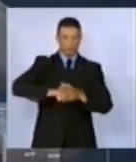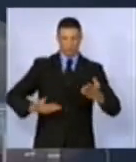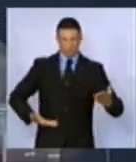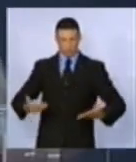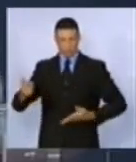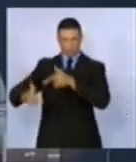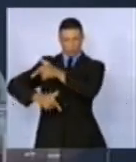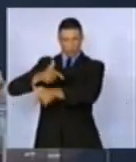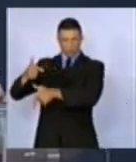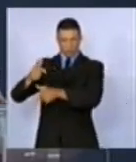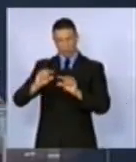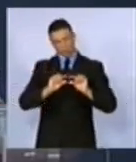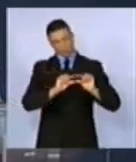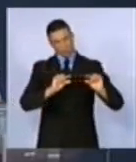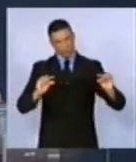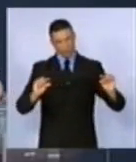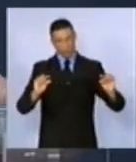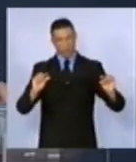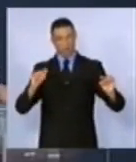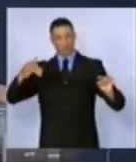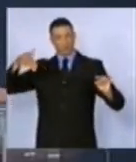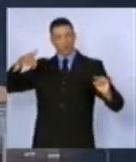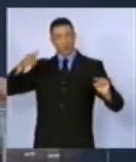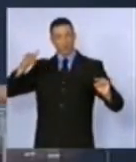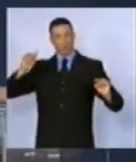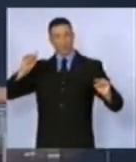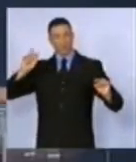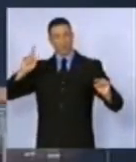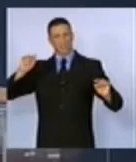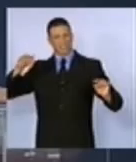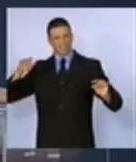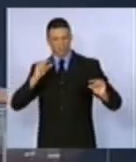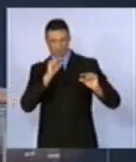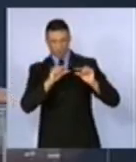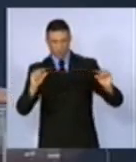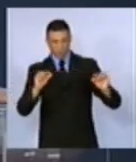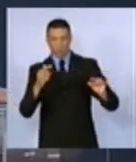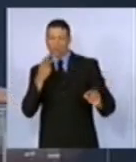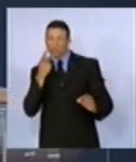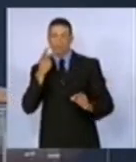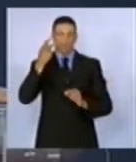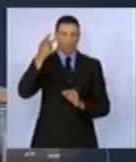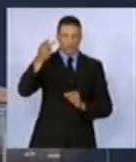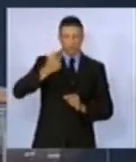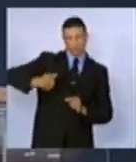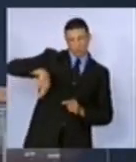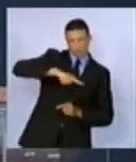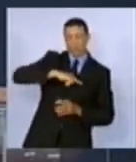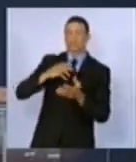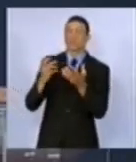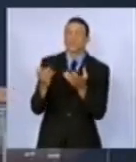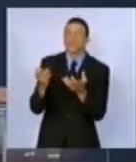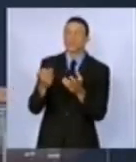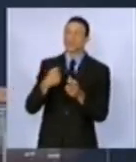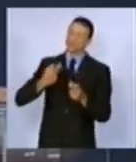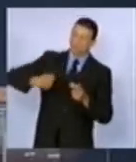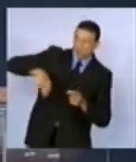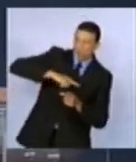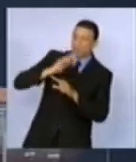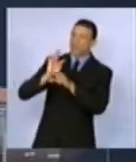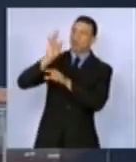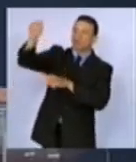no setor a frase Marter Luther King que diz eh Nós não somos quem nós queremos ser nós não somos quem nós podemos ser